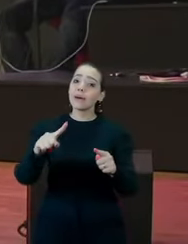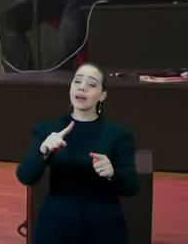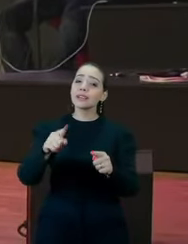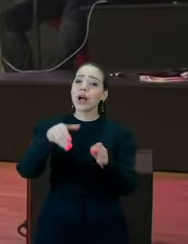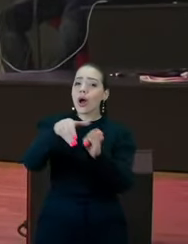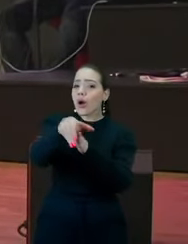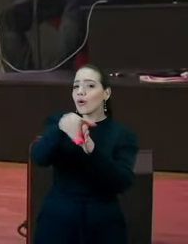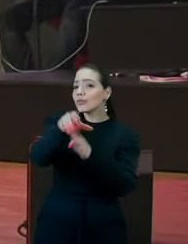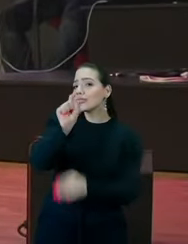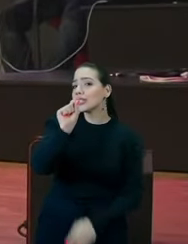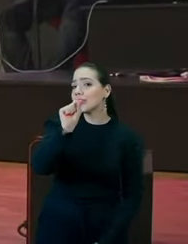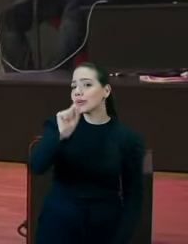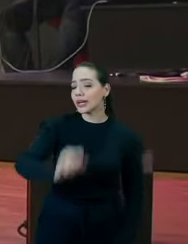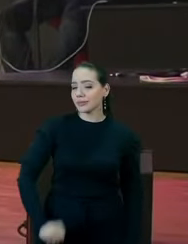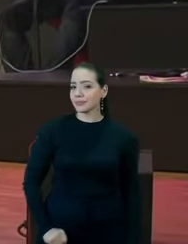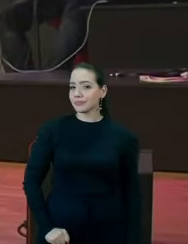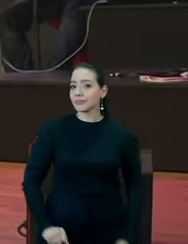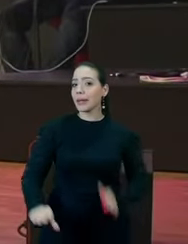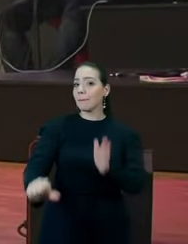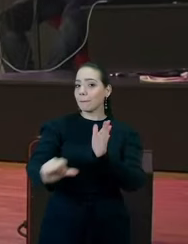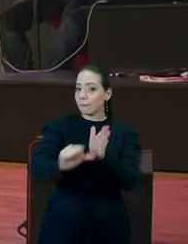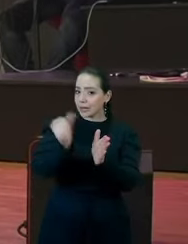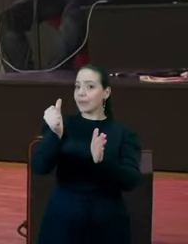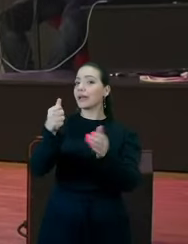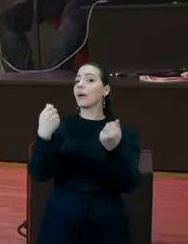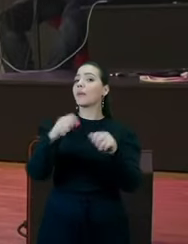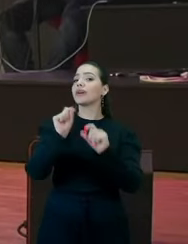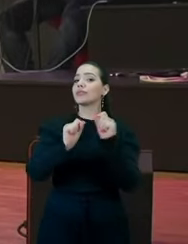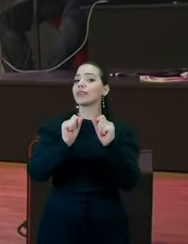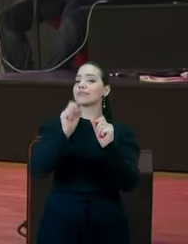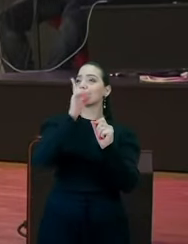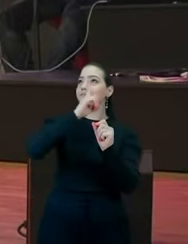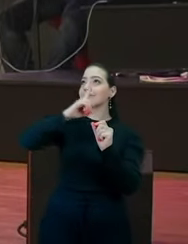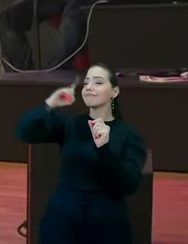Será que você está se sentindo exatamente assim com a sua vida com Deus?